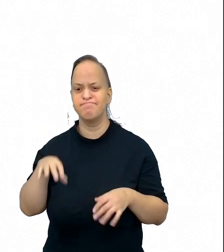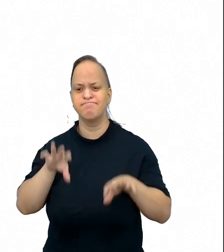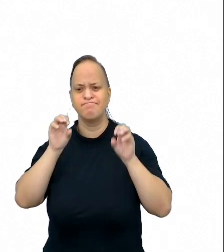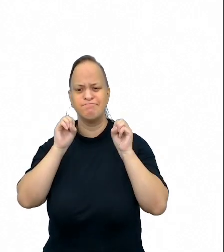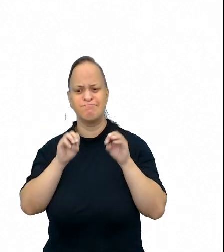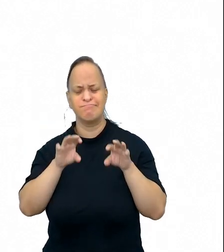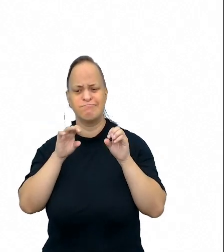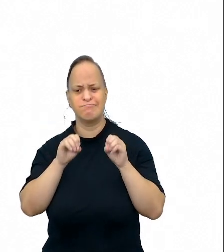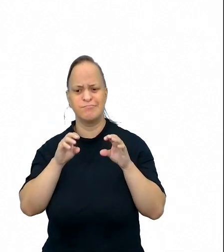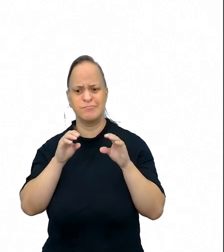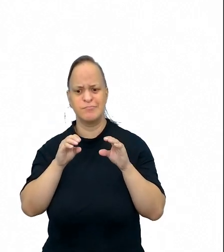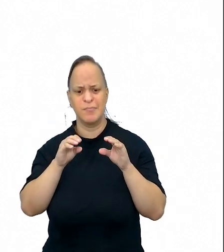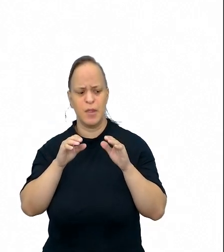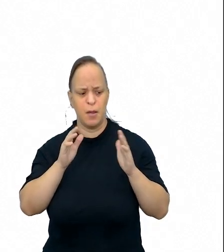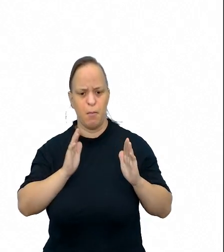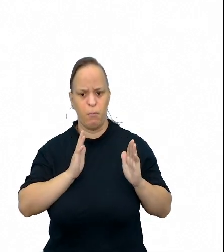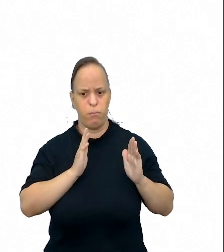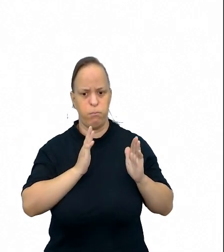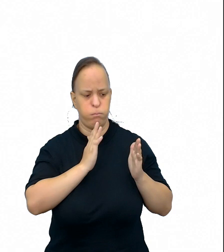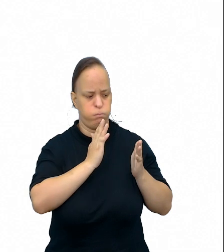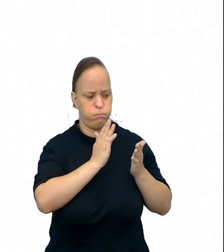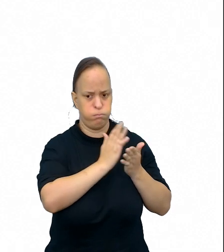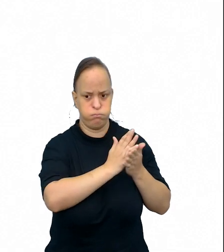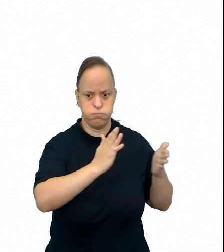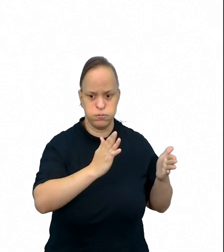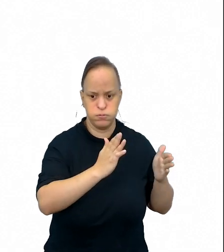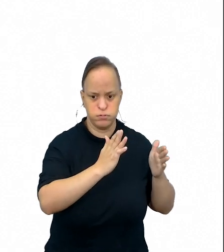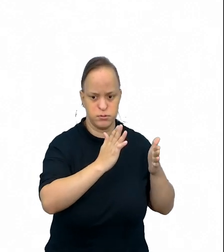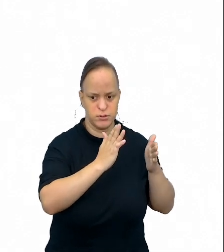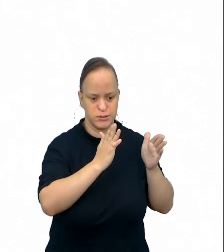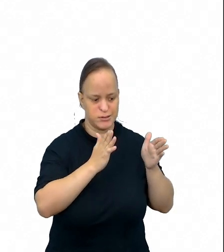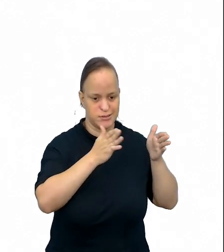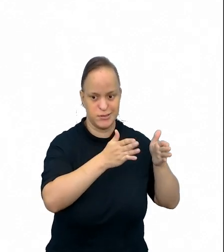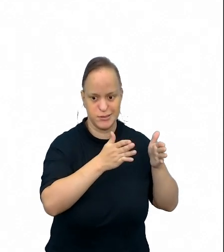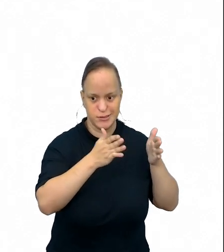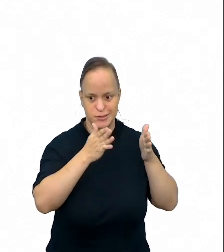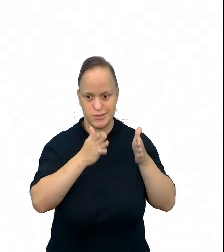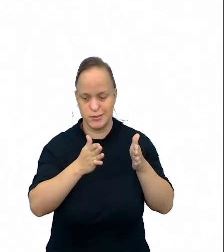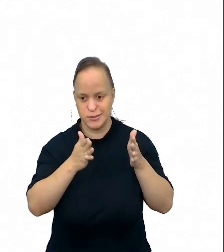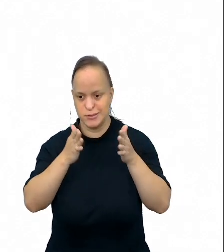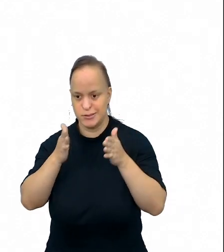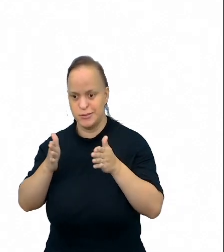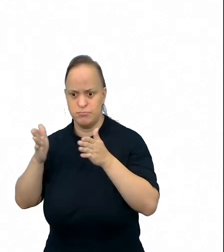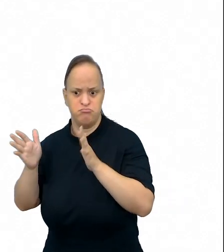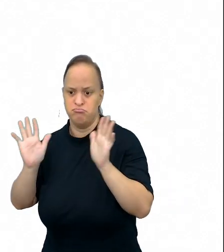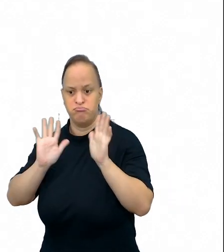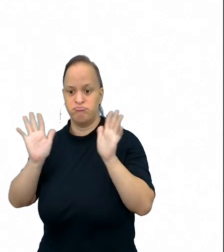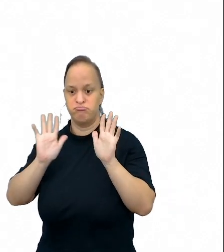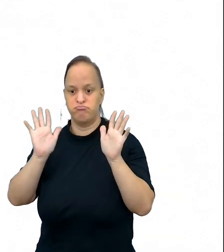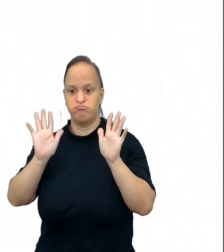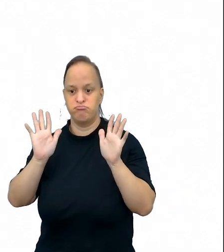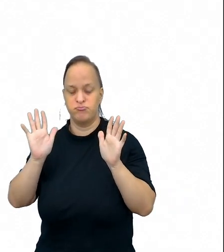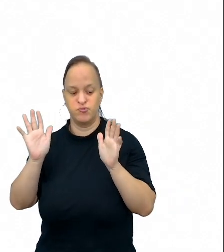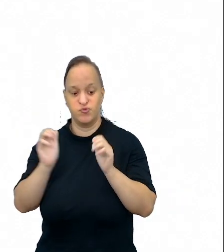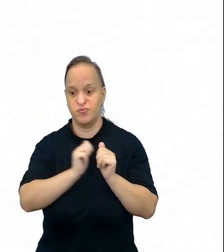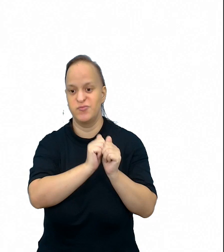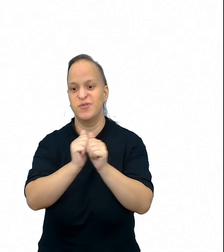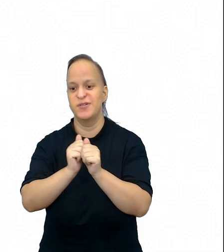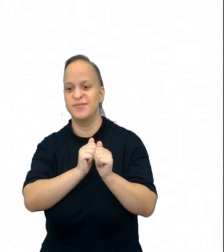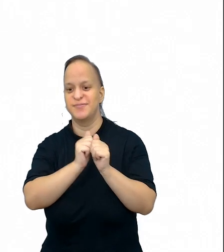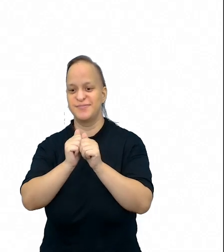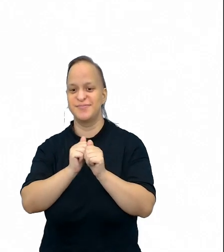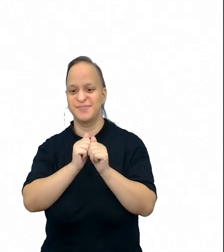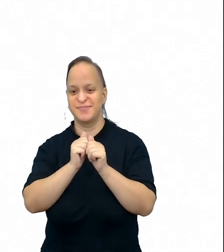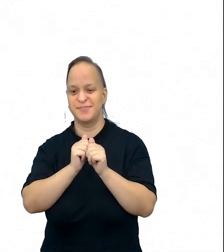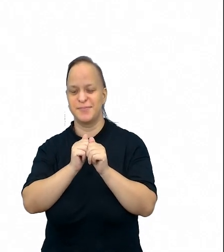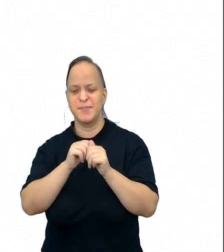forma fragmentada, mas se hoje a minha atividade específica se fundamenta muito mais na oralidade